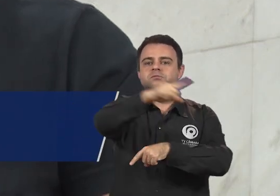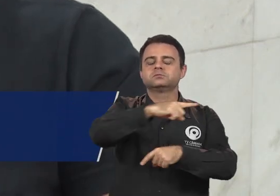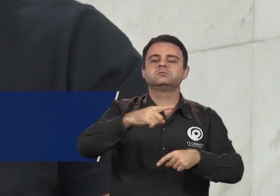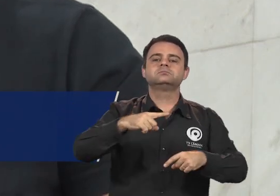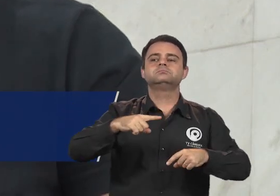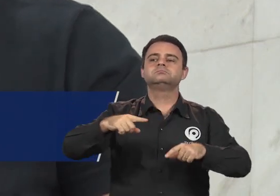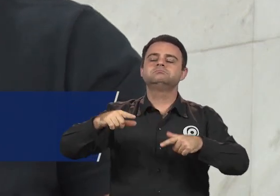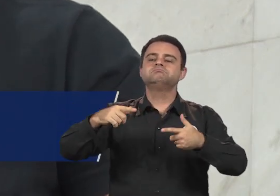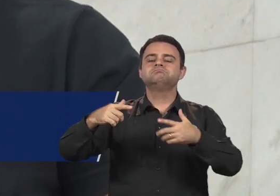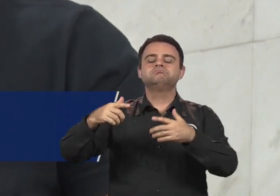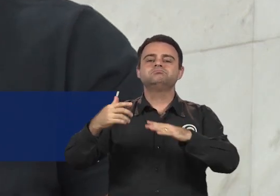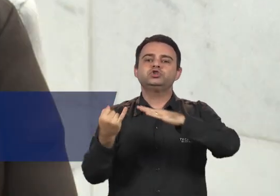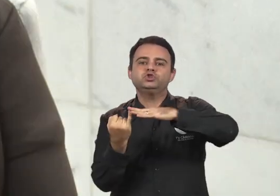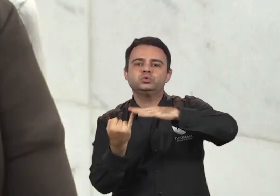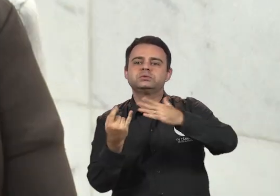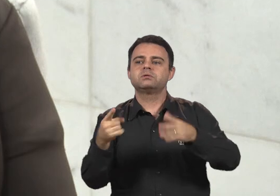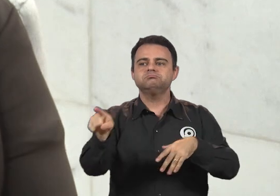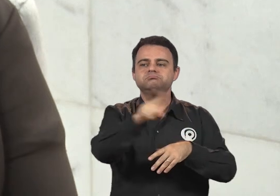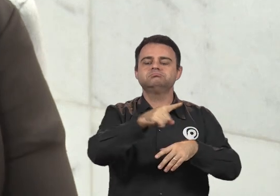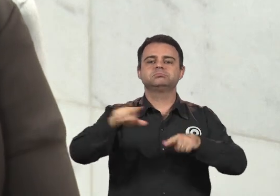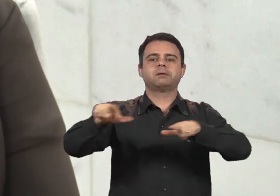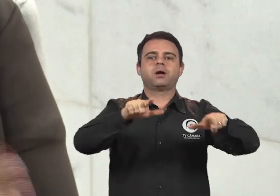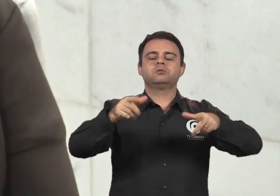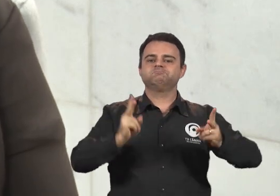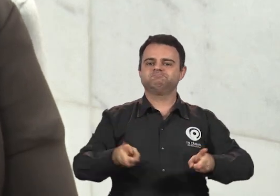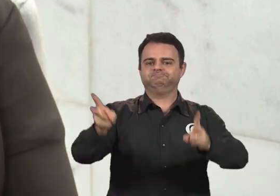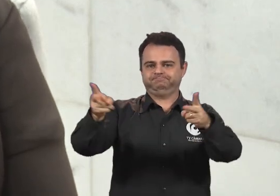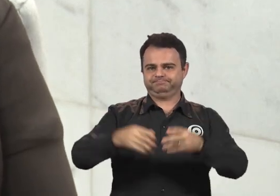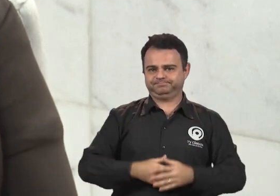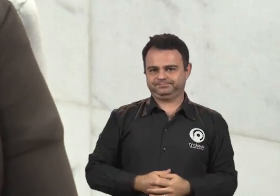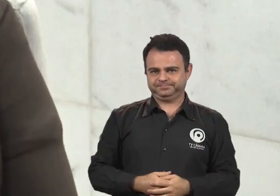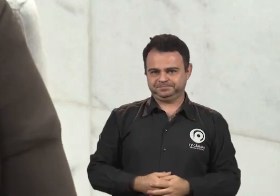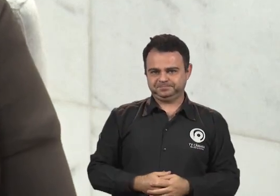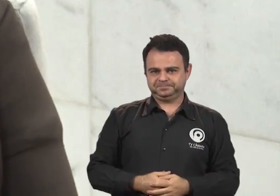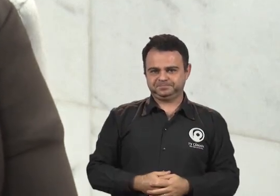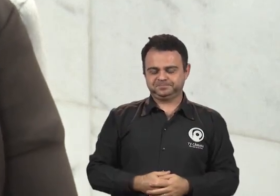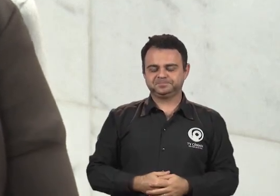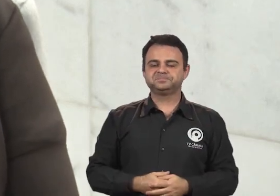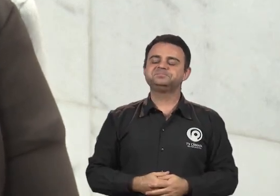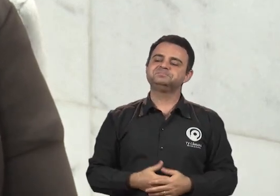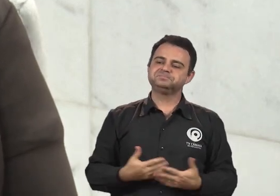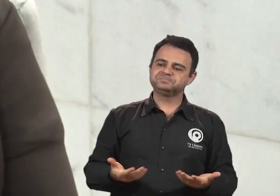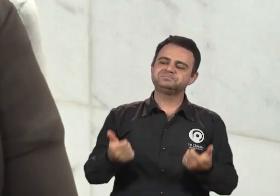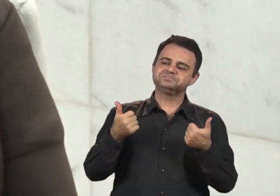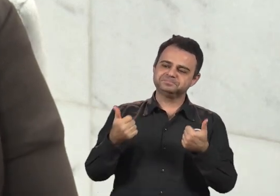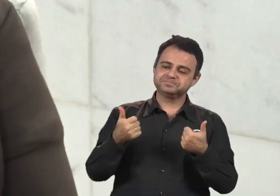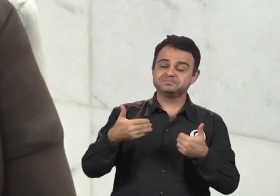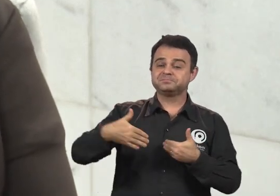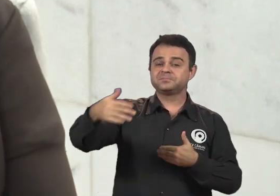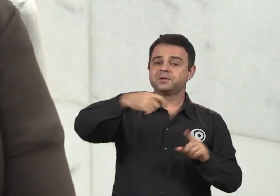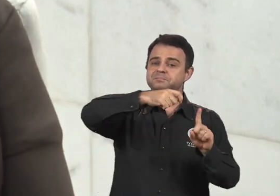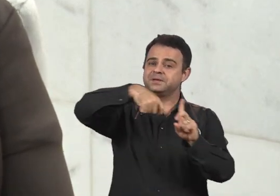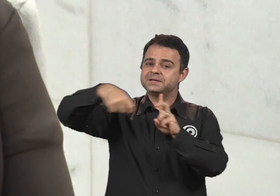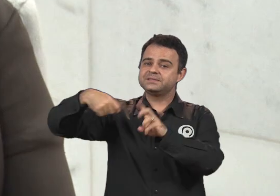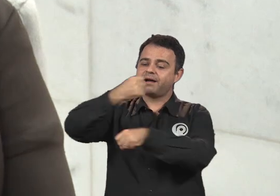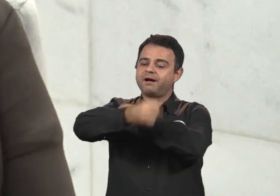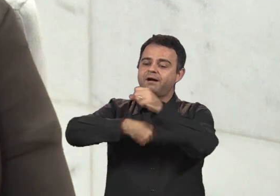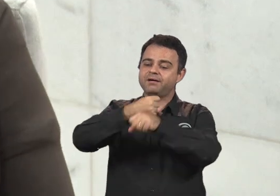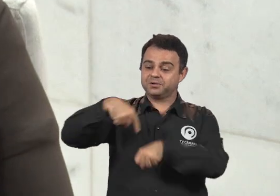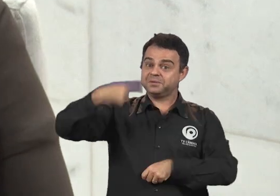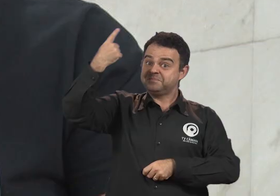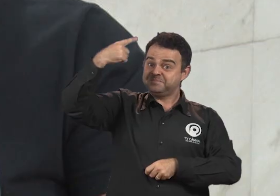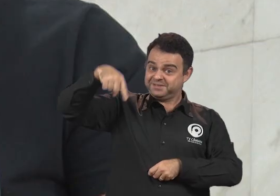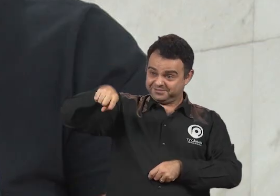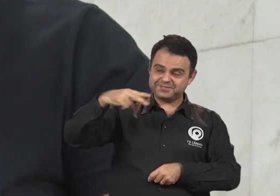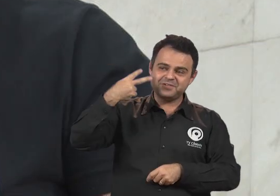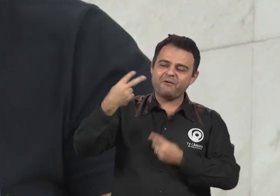papel fundamental na nossa cidade. Tá certo, vereador. Além disso, as perspectivas aí para os próximos meses, para esse primeiro ano de mandato?